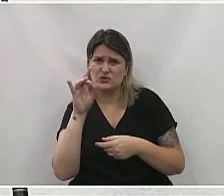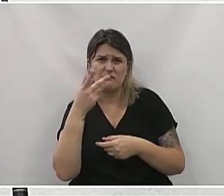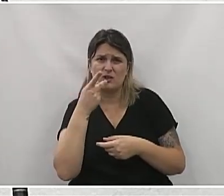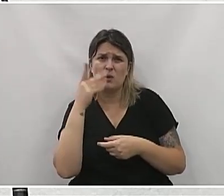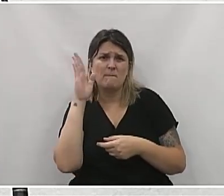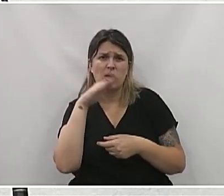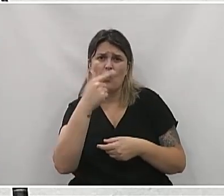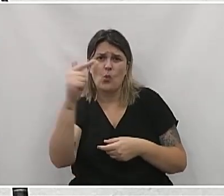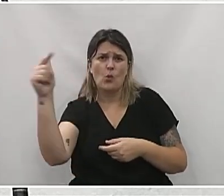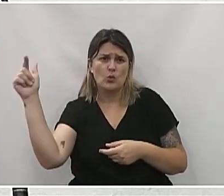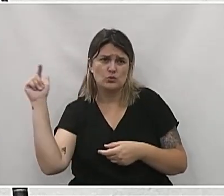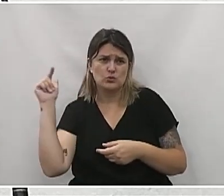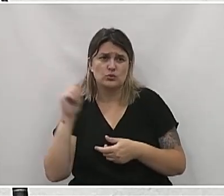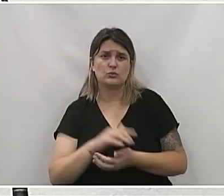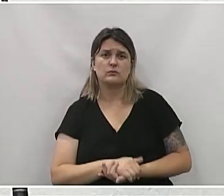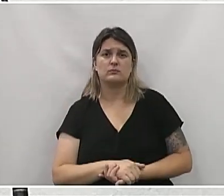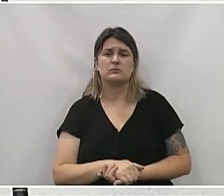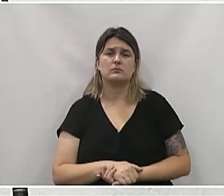mal dos outros.